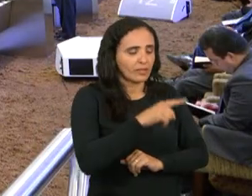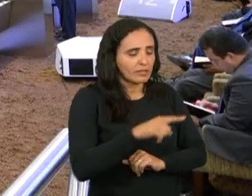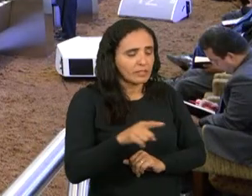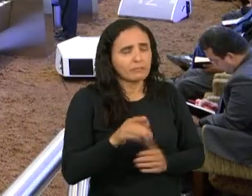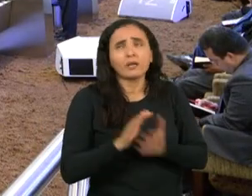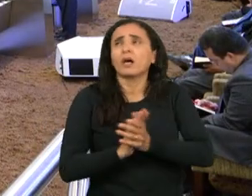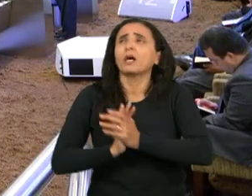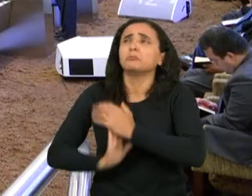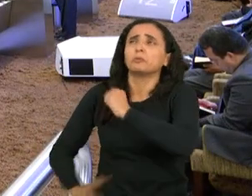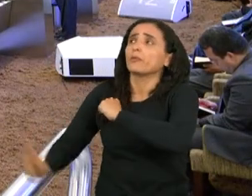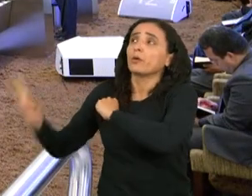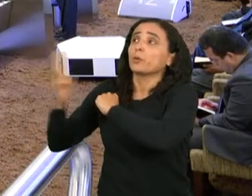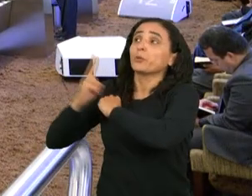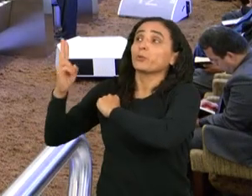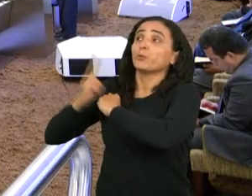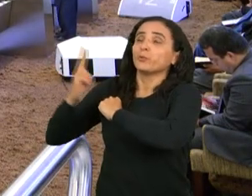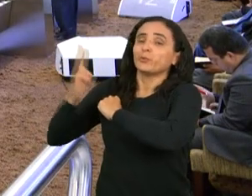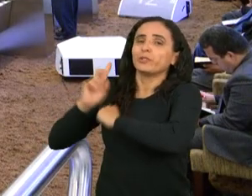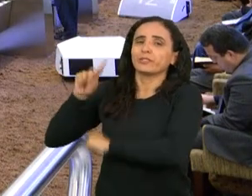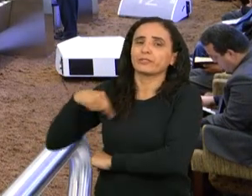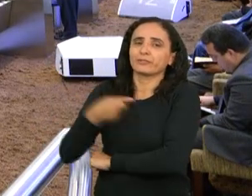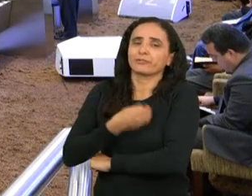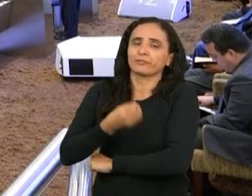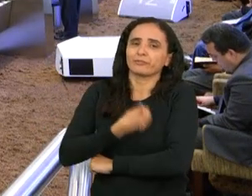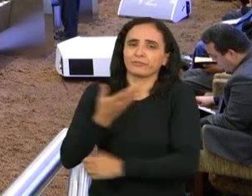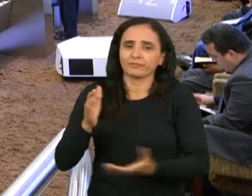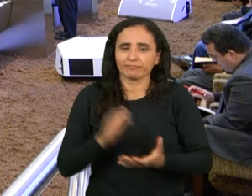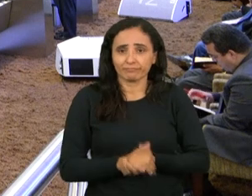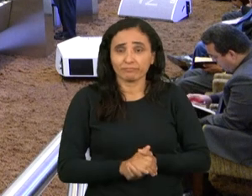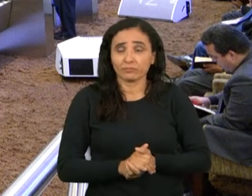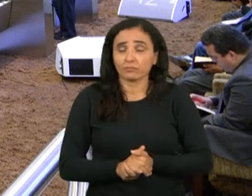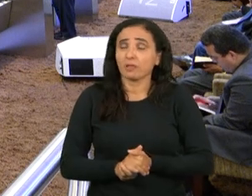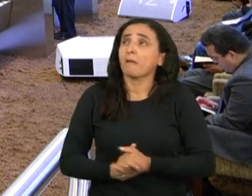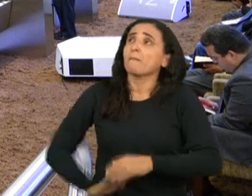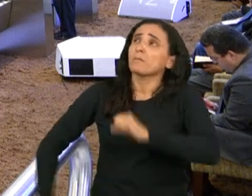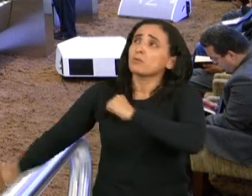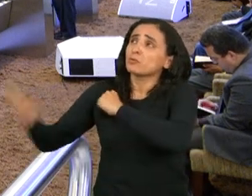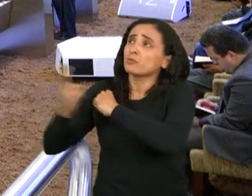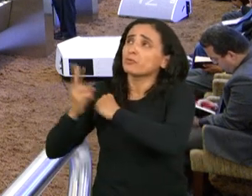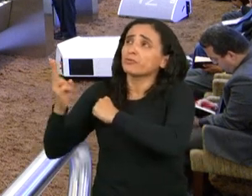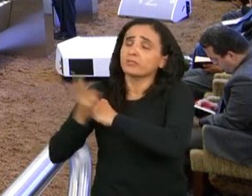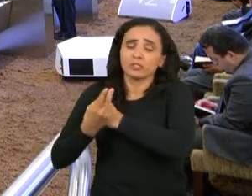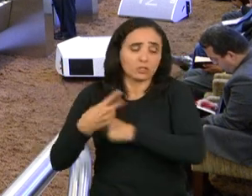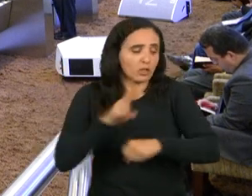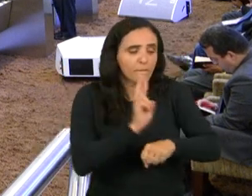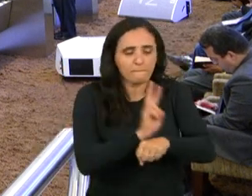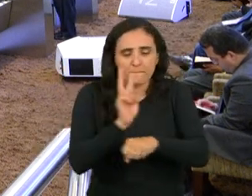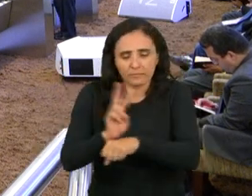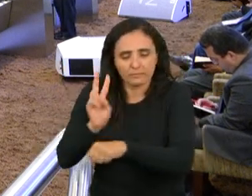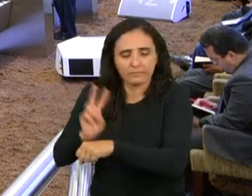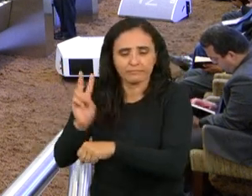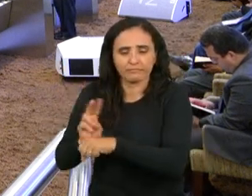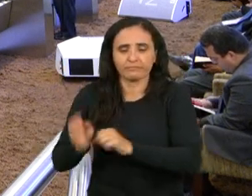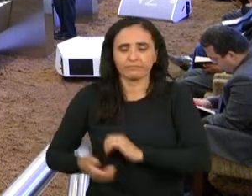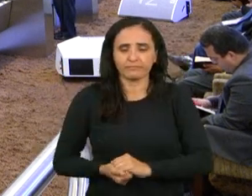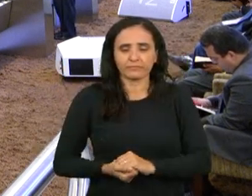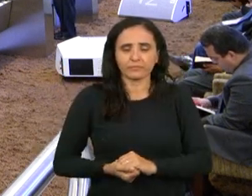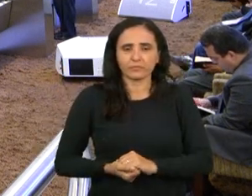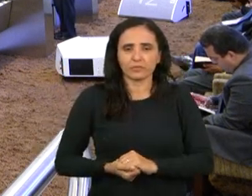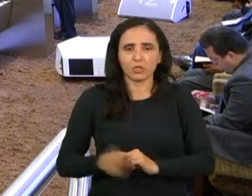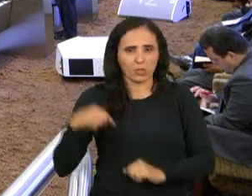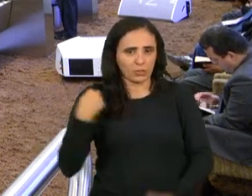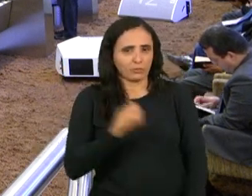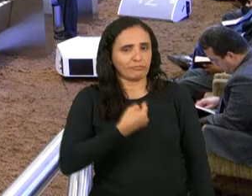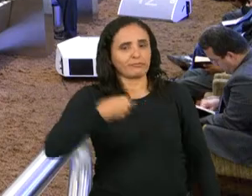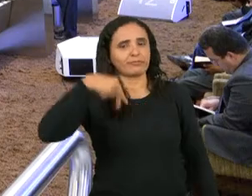os livre do mal os proteja do mal amém meus irmãos né O crente